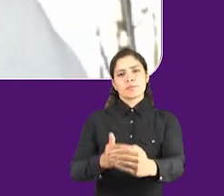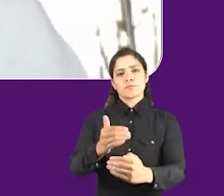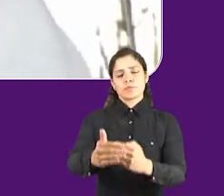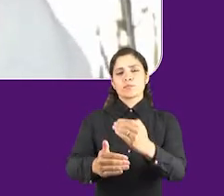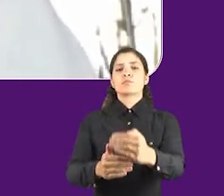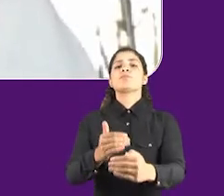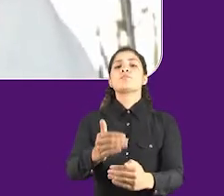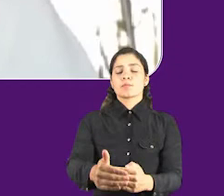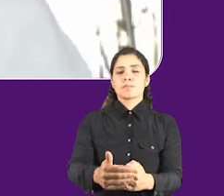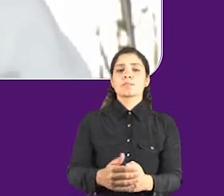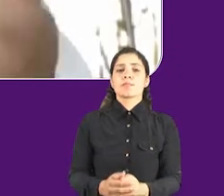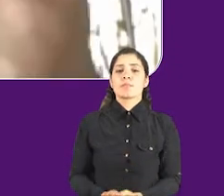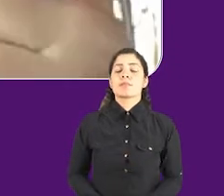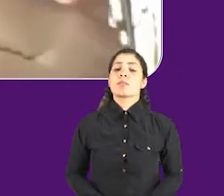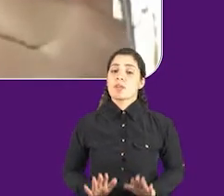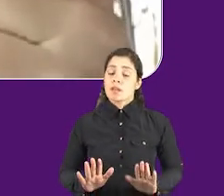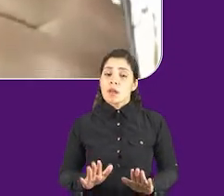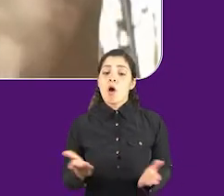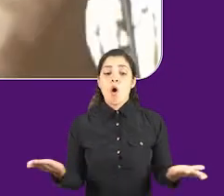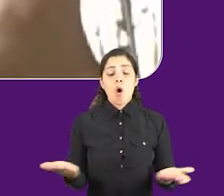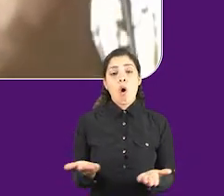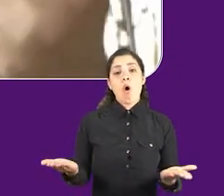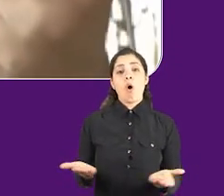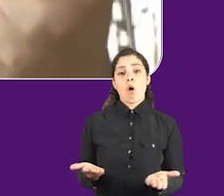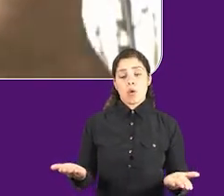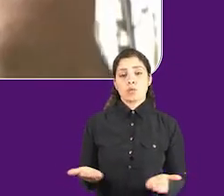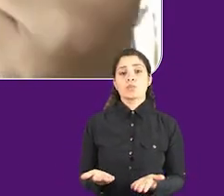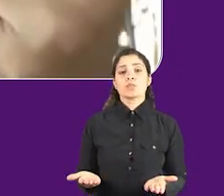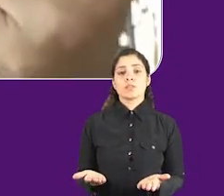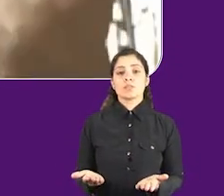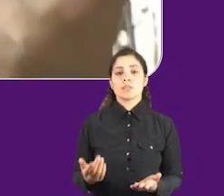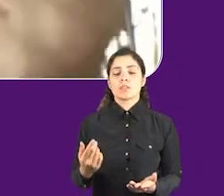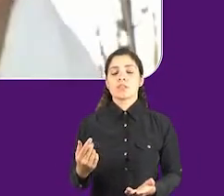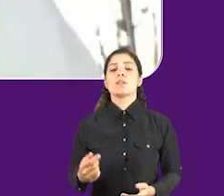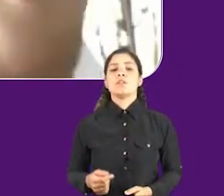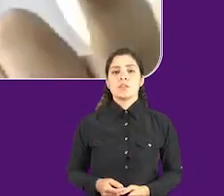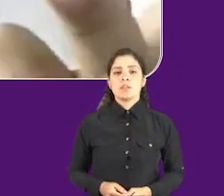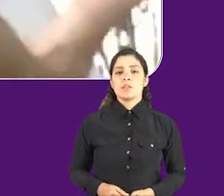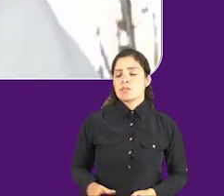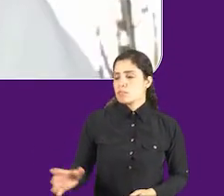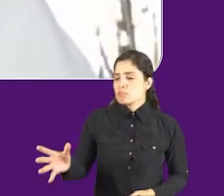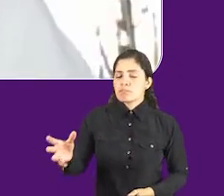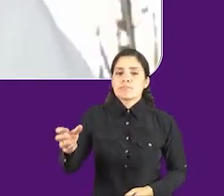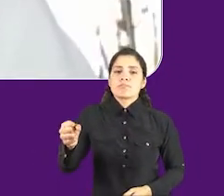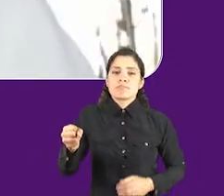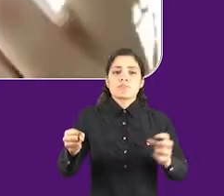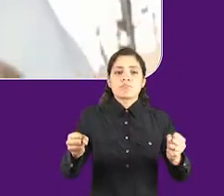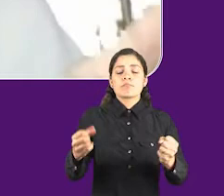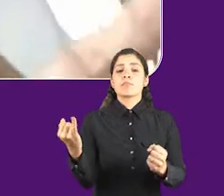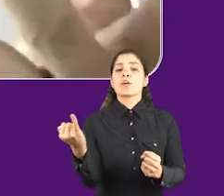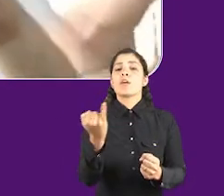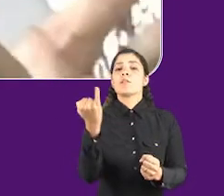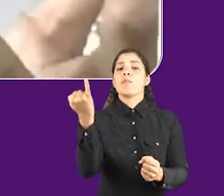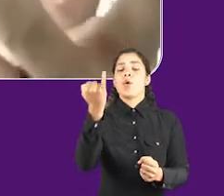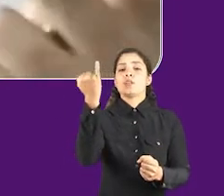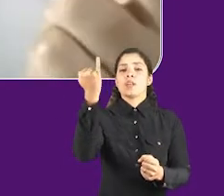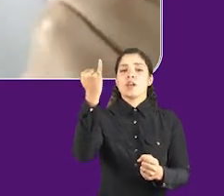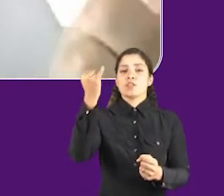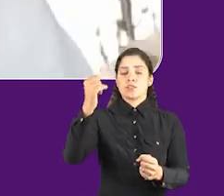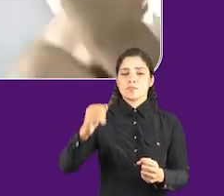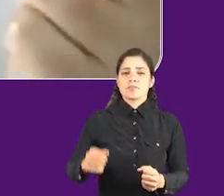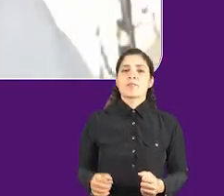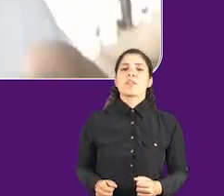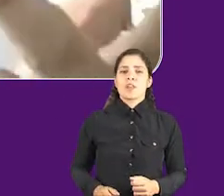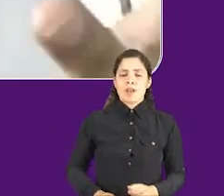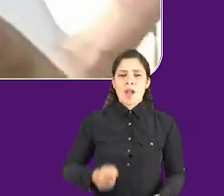os suspeitos concorrenciais mais tarde importante a opção obviamente é tão bem como o respeito